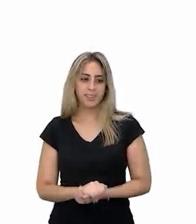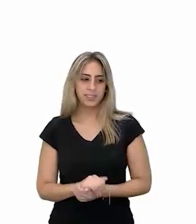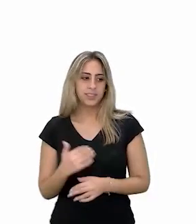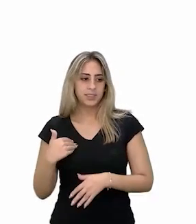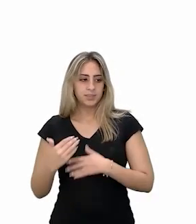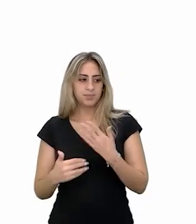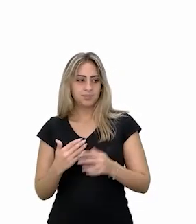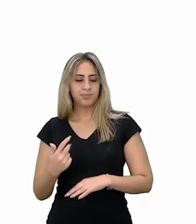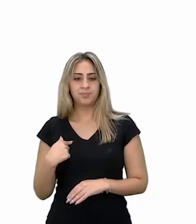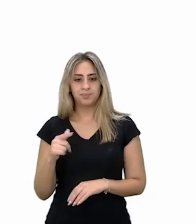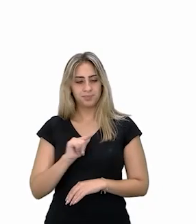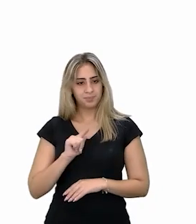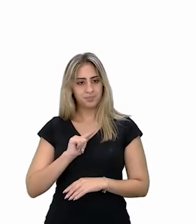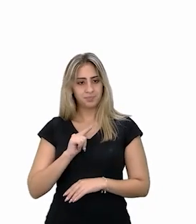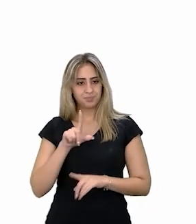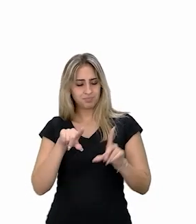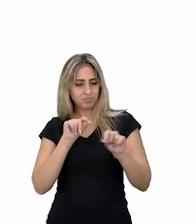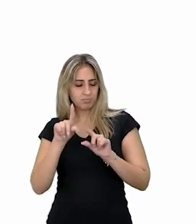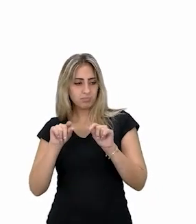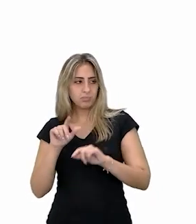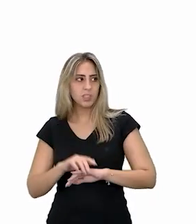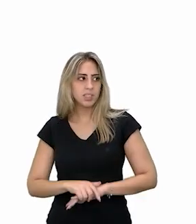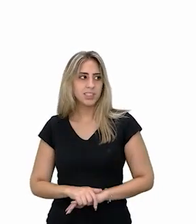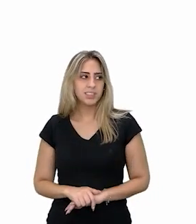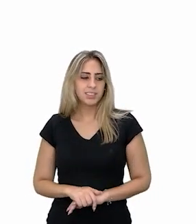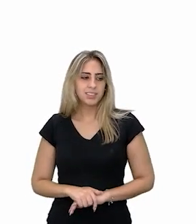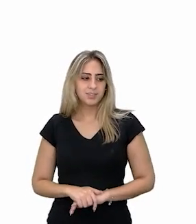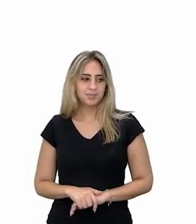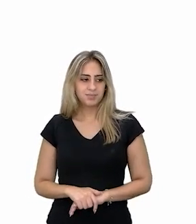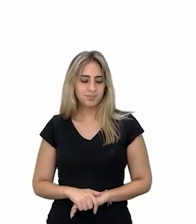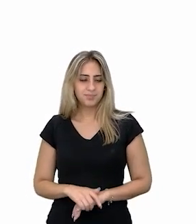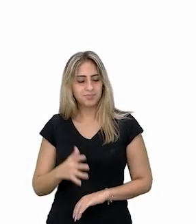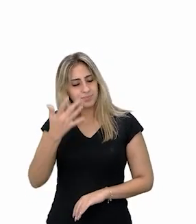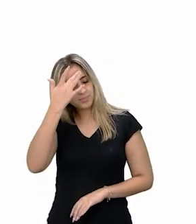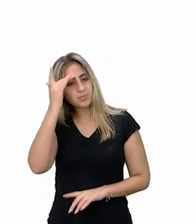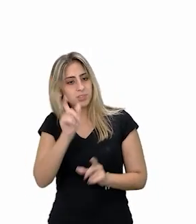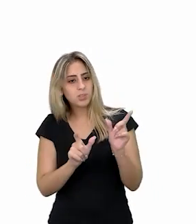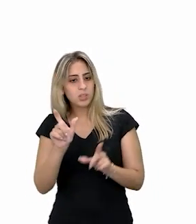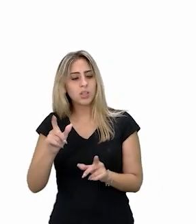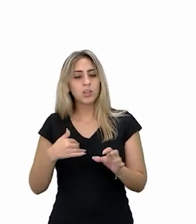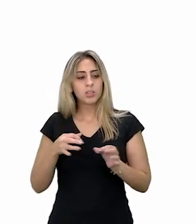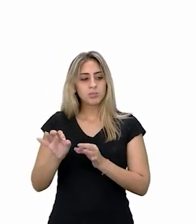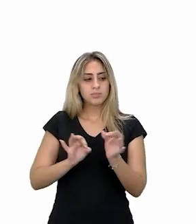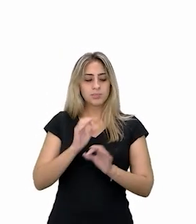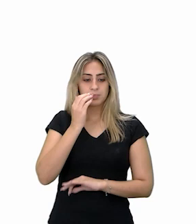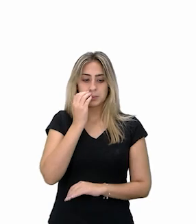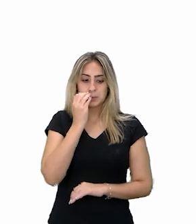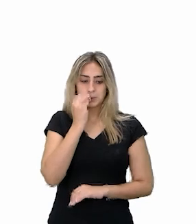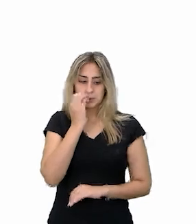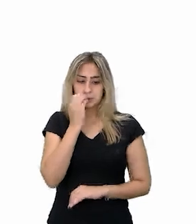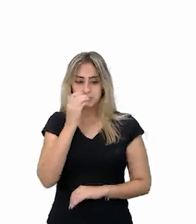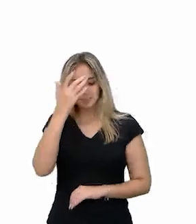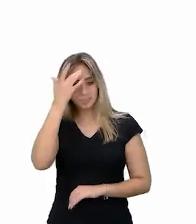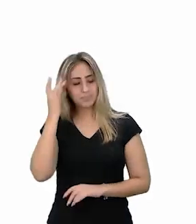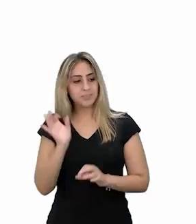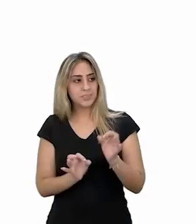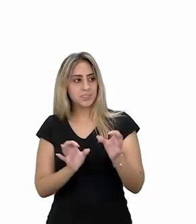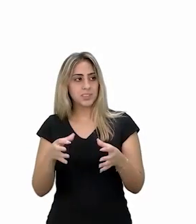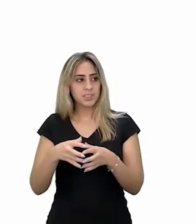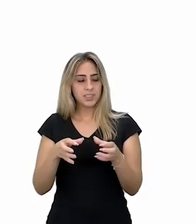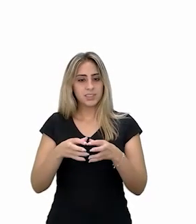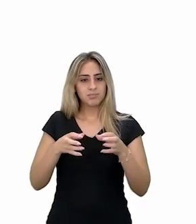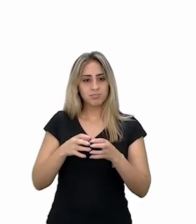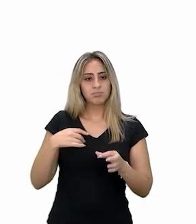que vai ter só o perfil de professor, mas às vezes tem professor que atua como professor, coordenador, vai ter os dois perfis, professores coordenadores do núcleo